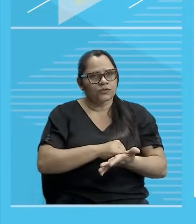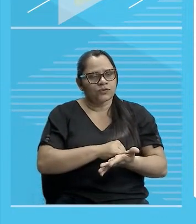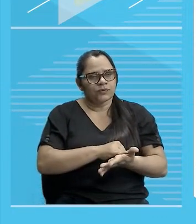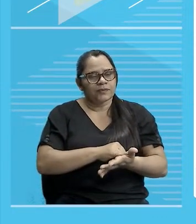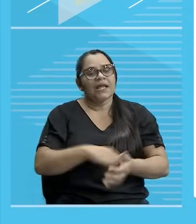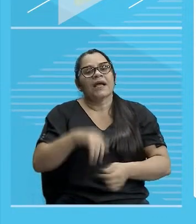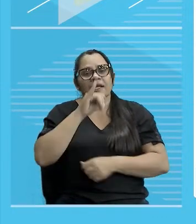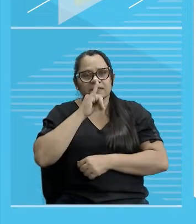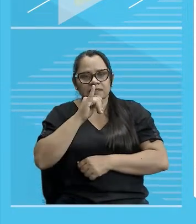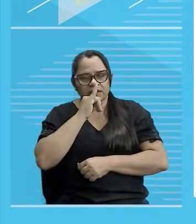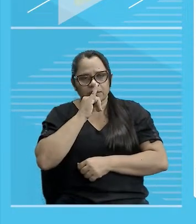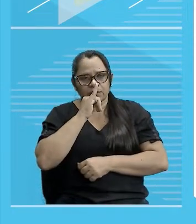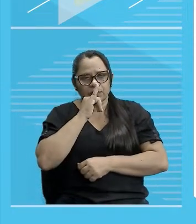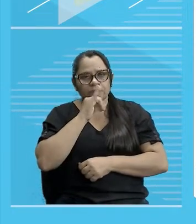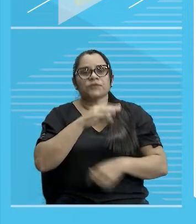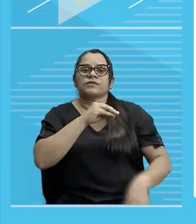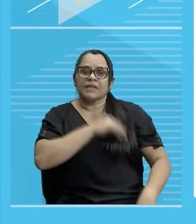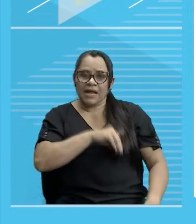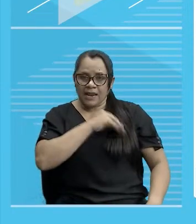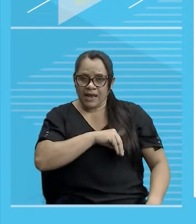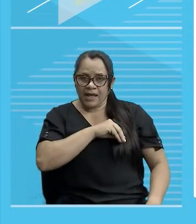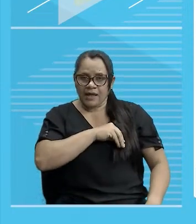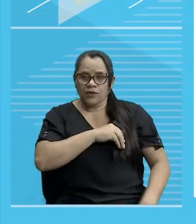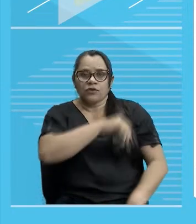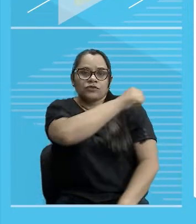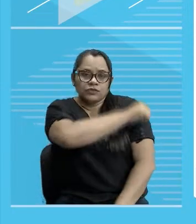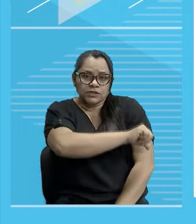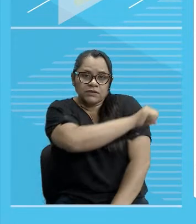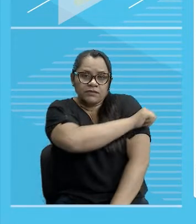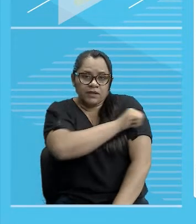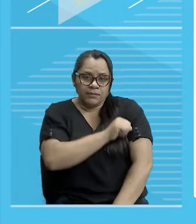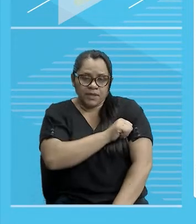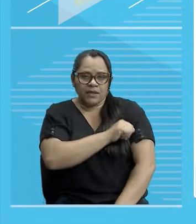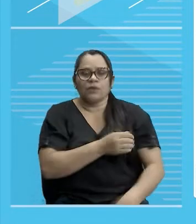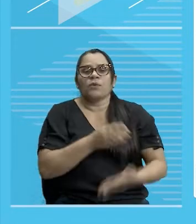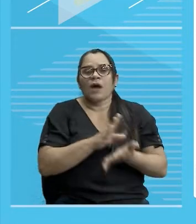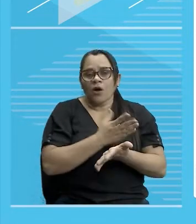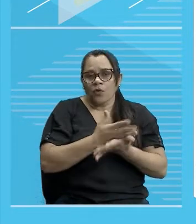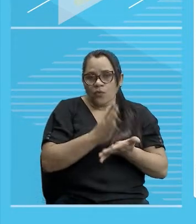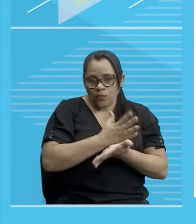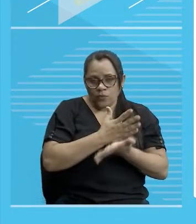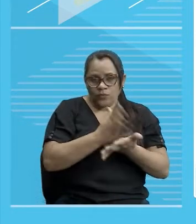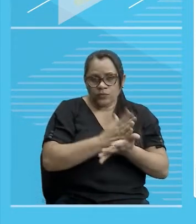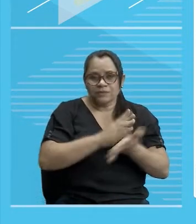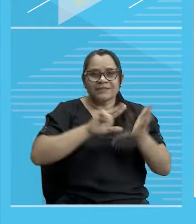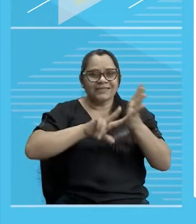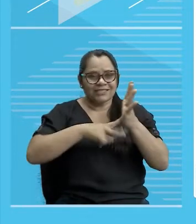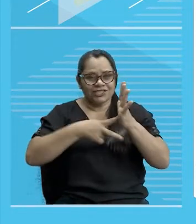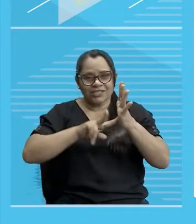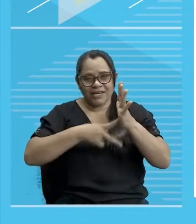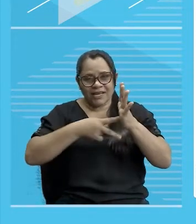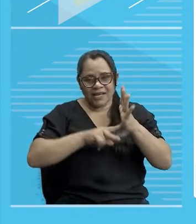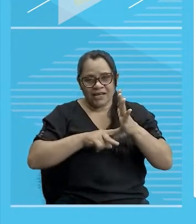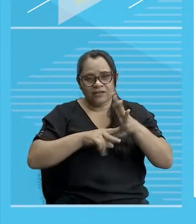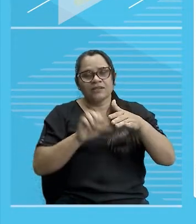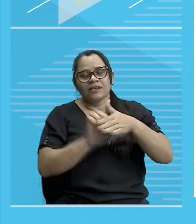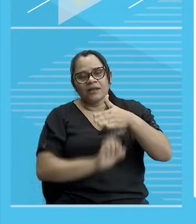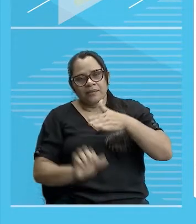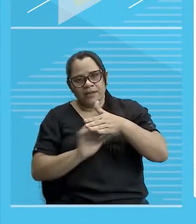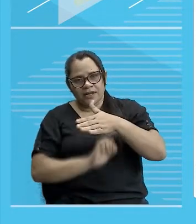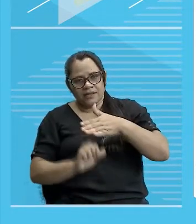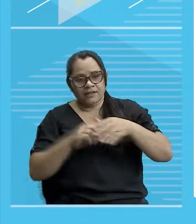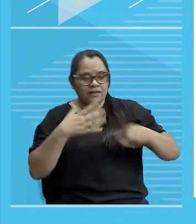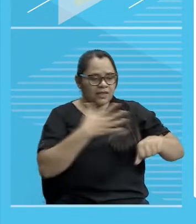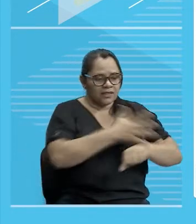dos enfermeiros né alguns sindicatos as empresas Entraram na justiça para poder embargar